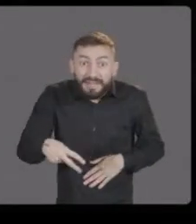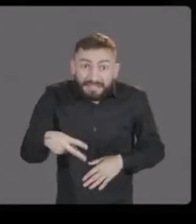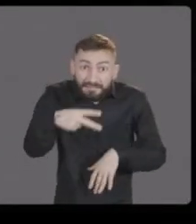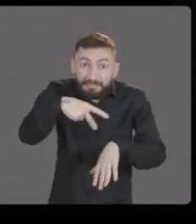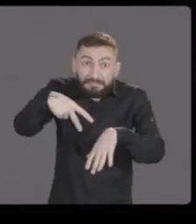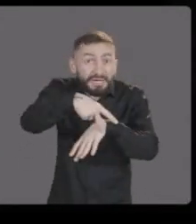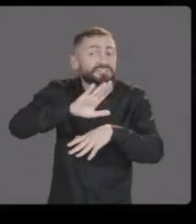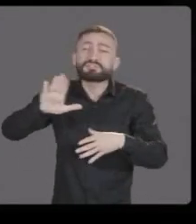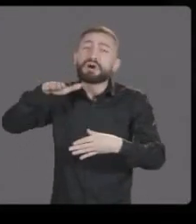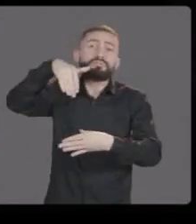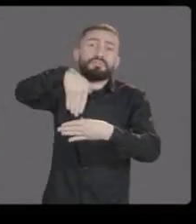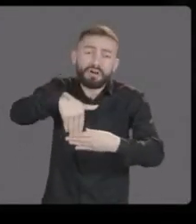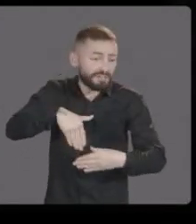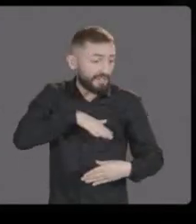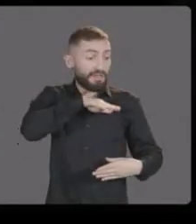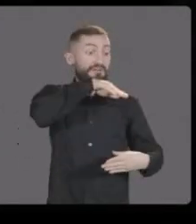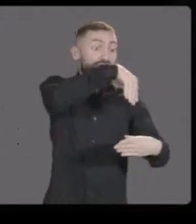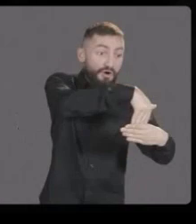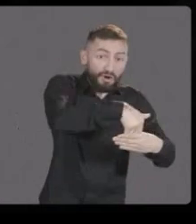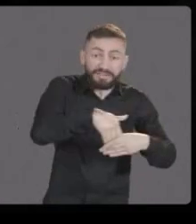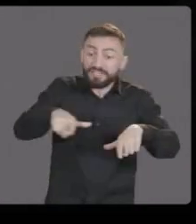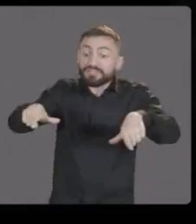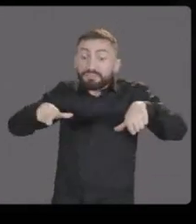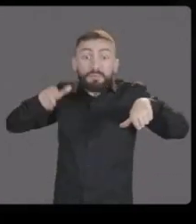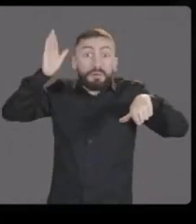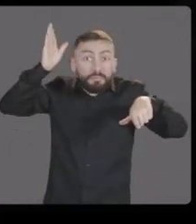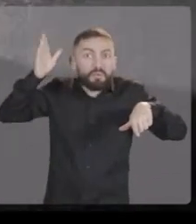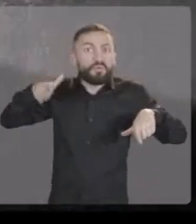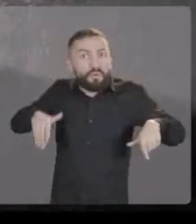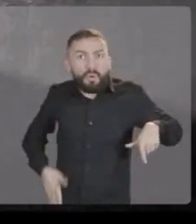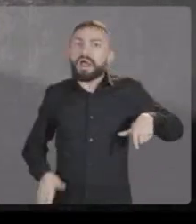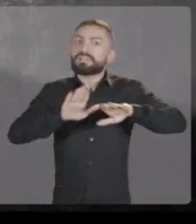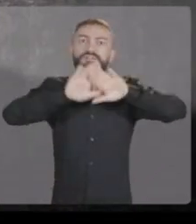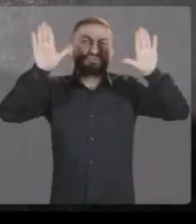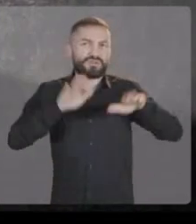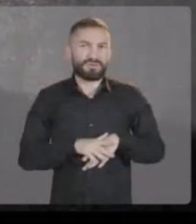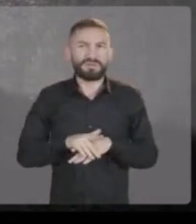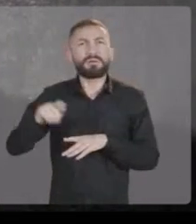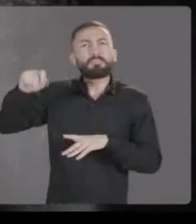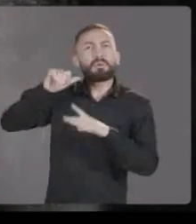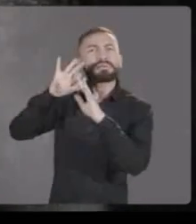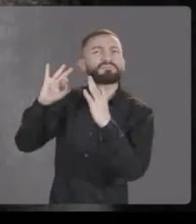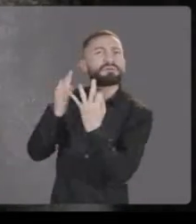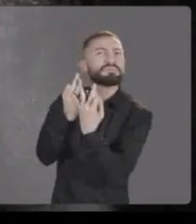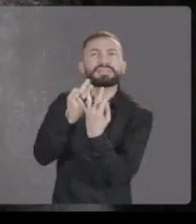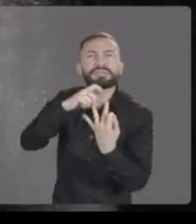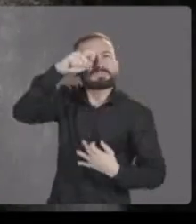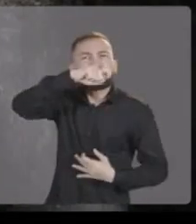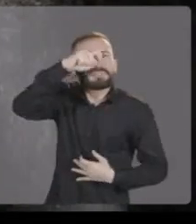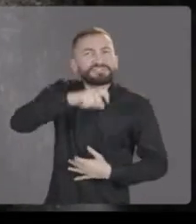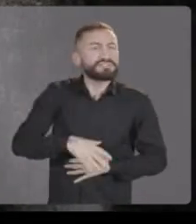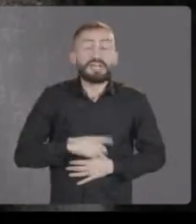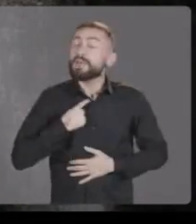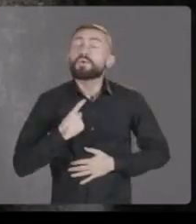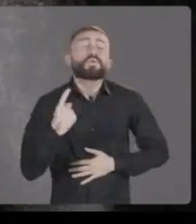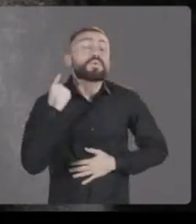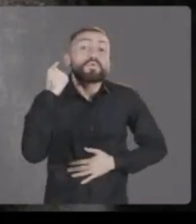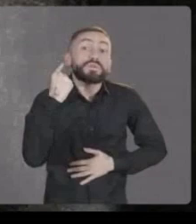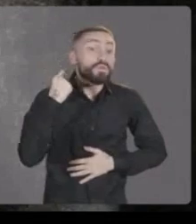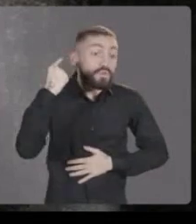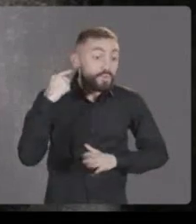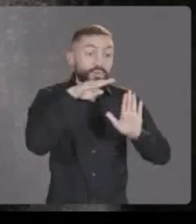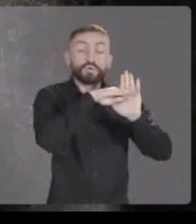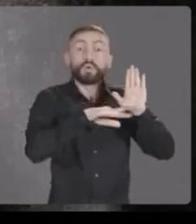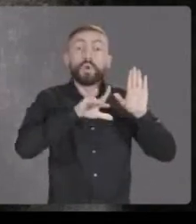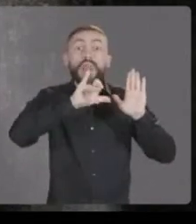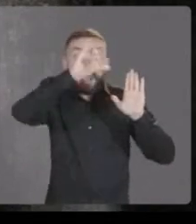Votar! Tinta eleitor na mão e com diploma de burro no bolso. Bolsa Família é uma mentira. Eu fui o único parlamentar que votou nos